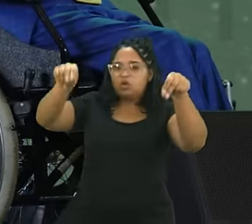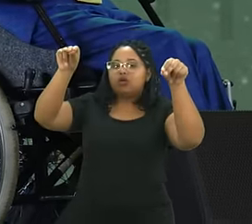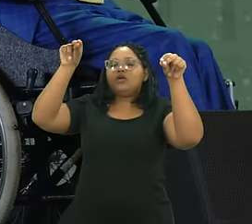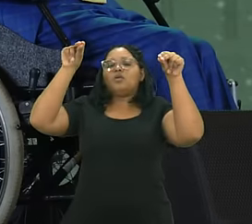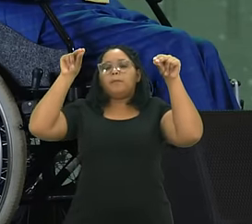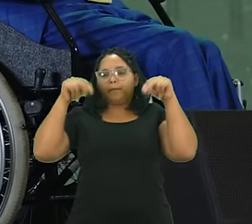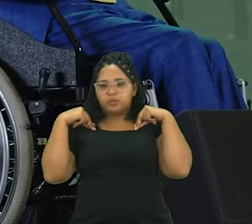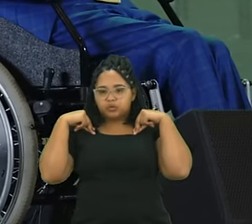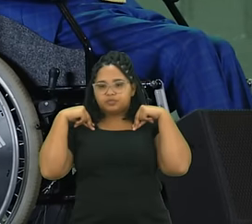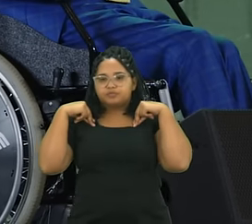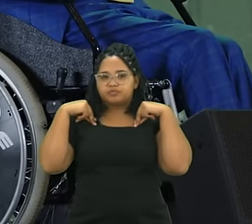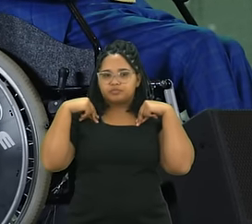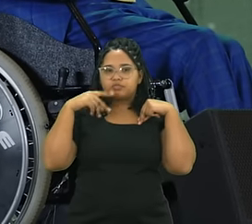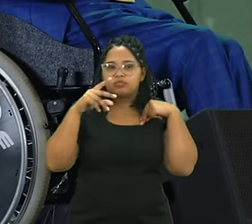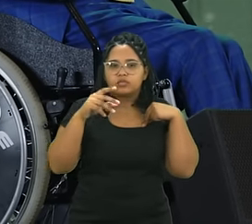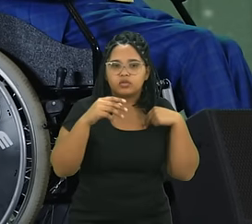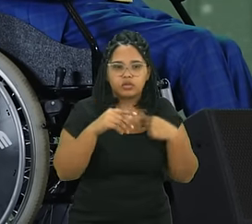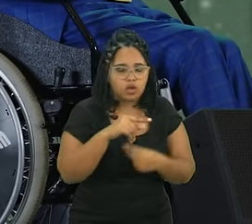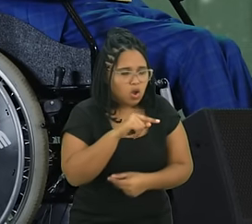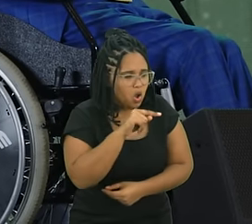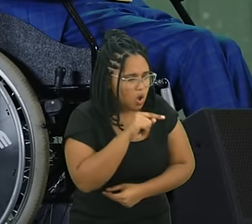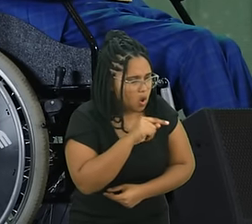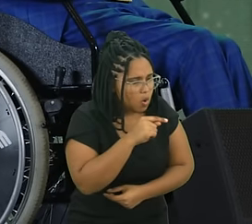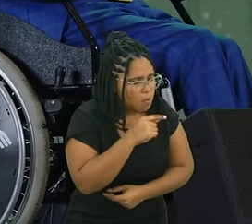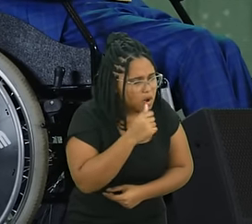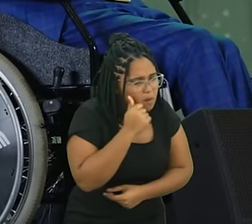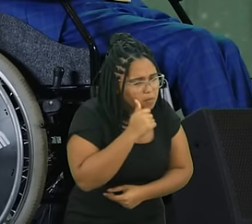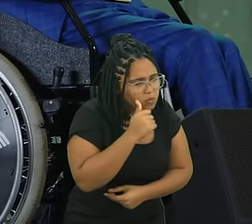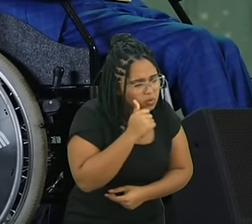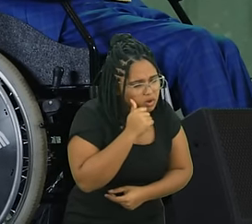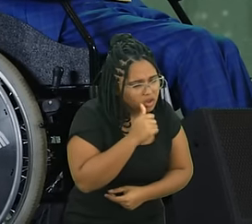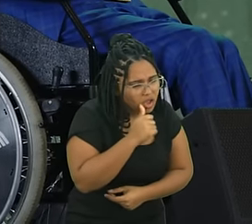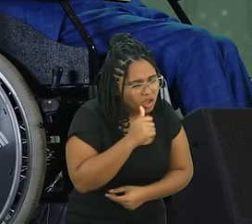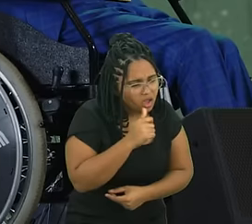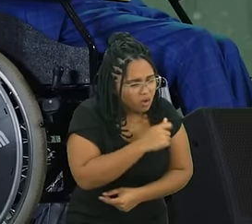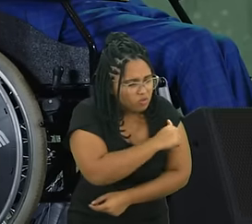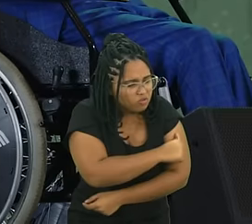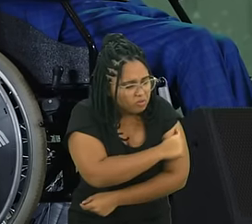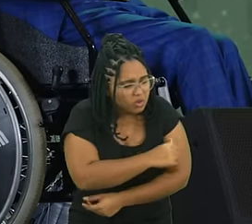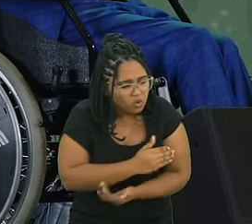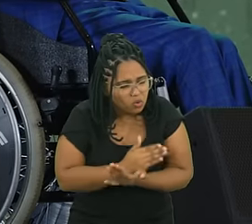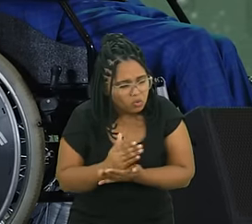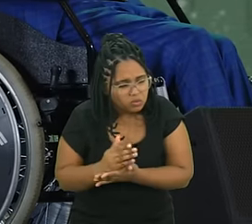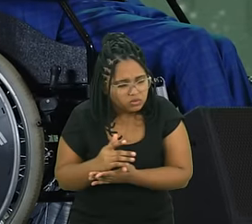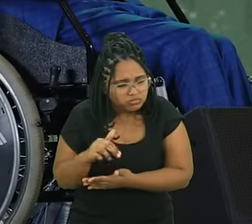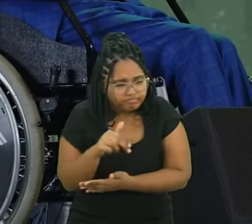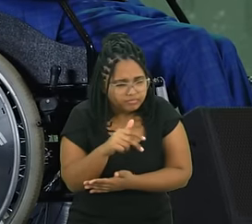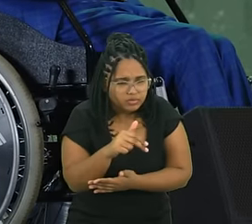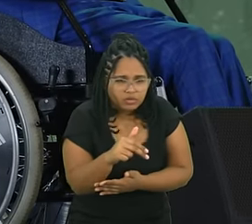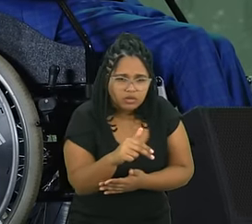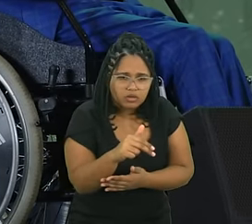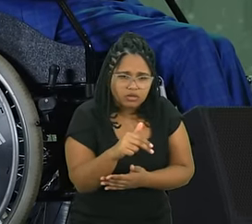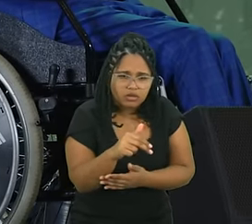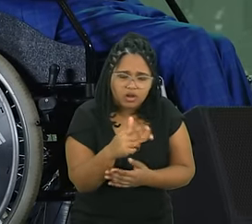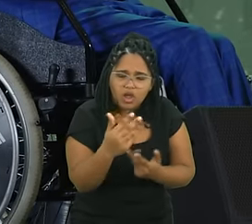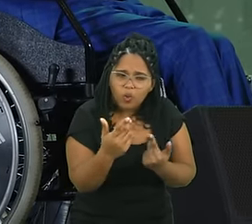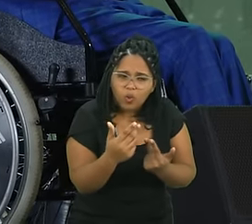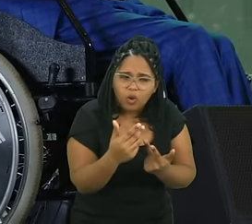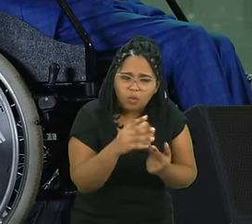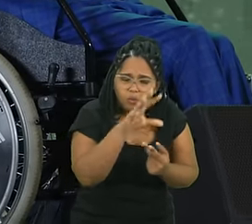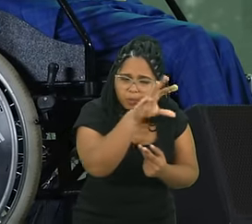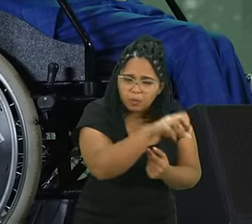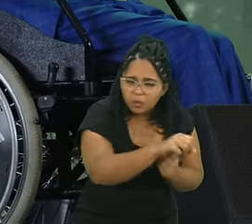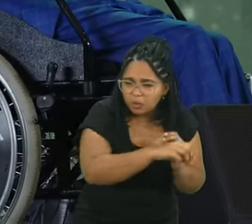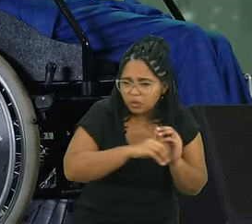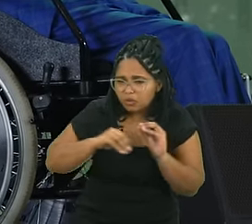aqui com a blusa desta mesma cor. E ela saiu, ela tirou essa blusa daqui e levou lá para lá.